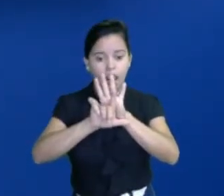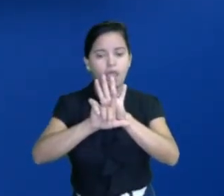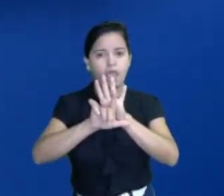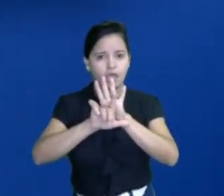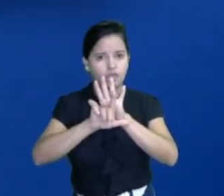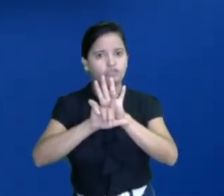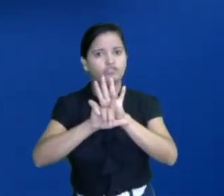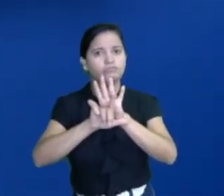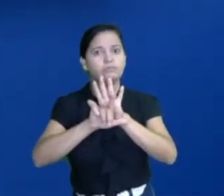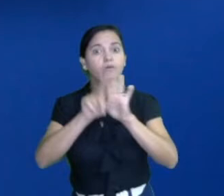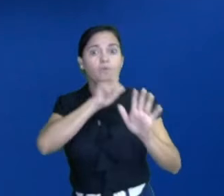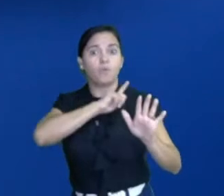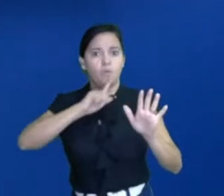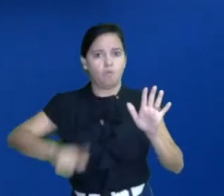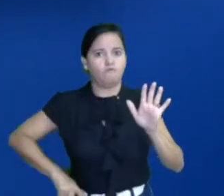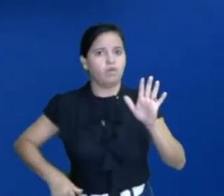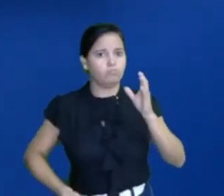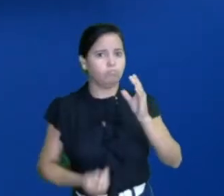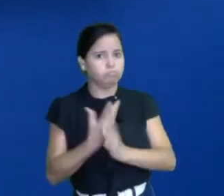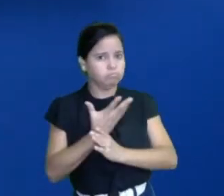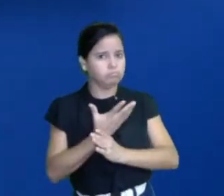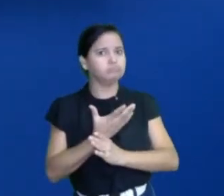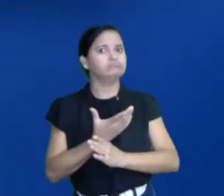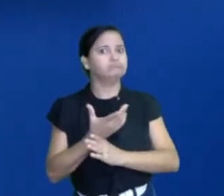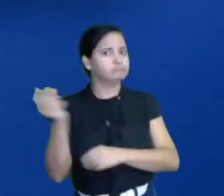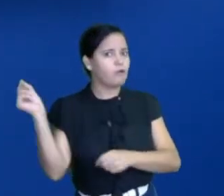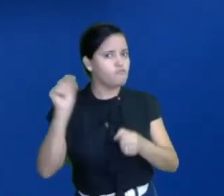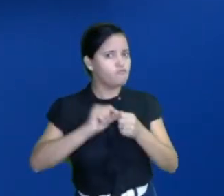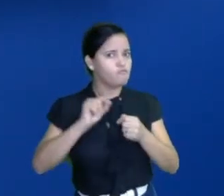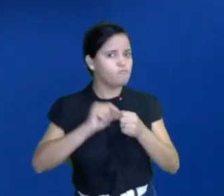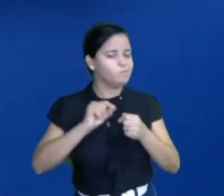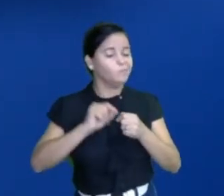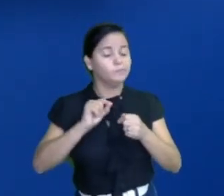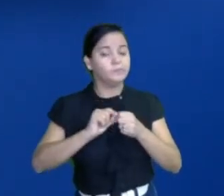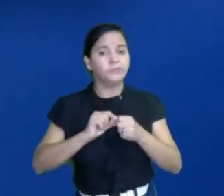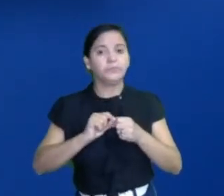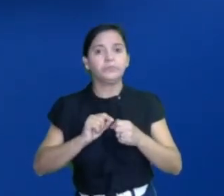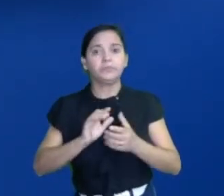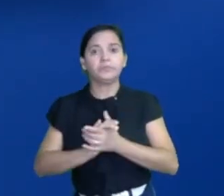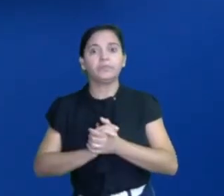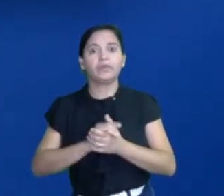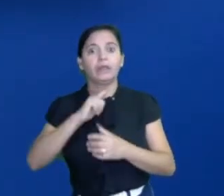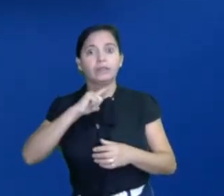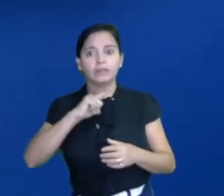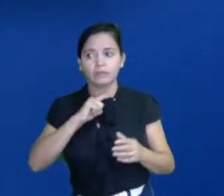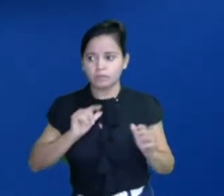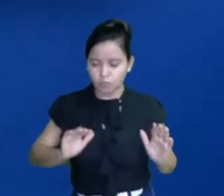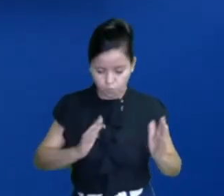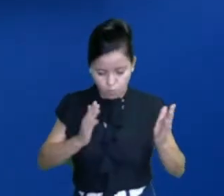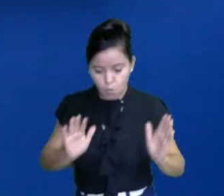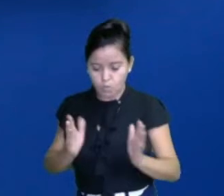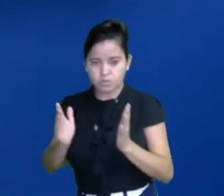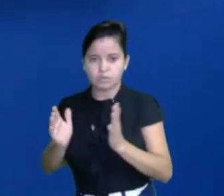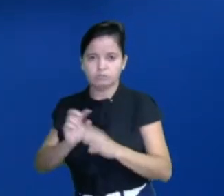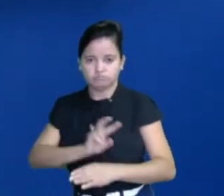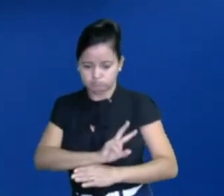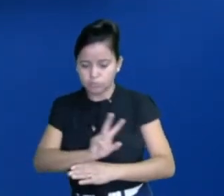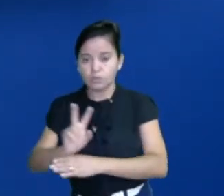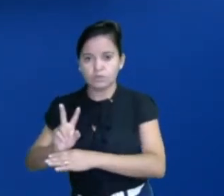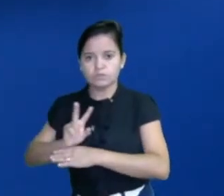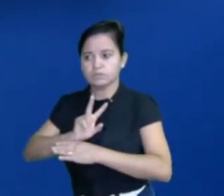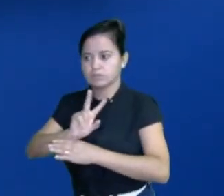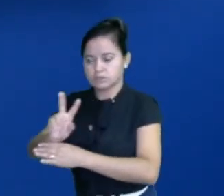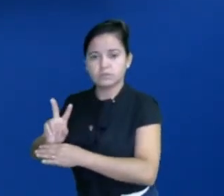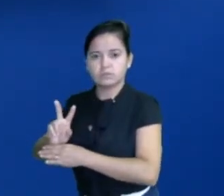leis, né, que o governo tem, leis que permitem o governo zelar por esse patrimônio. E